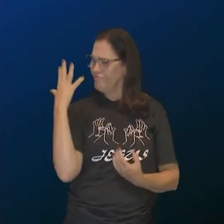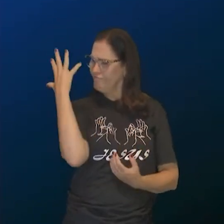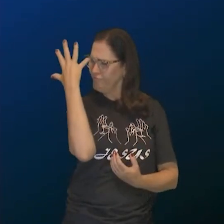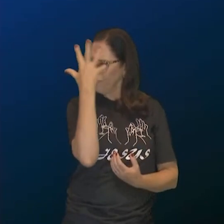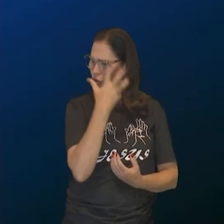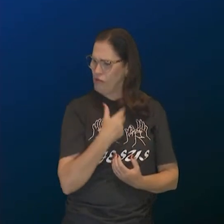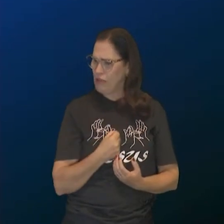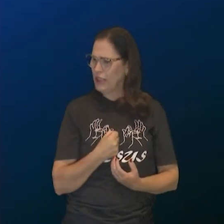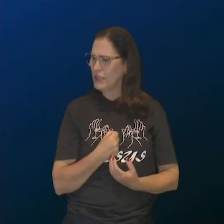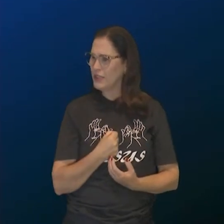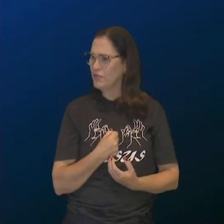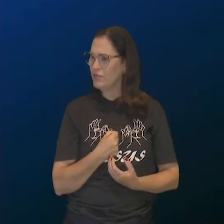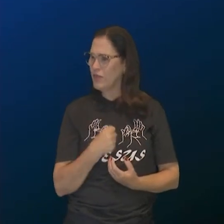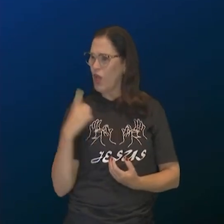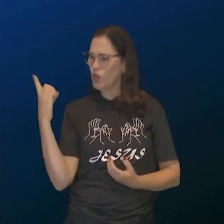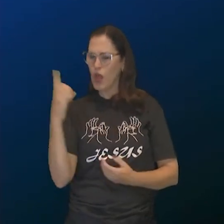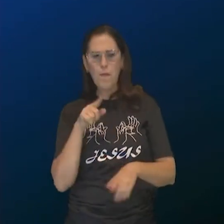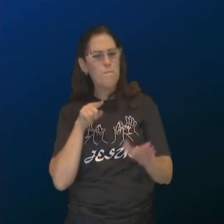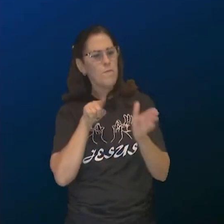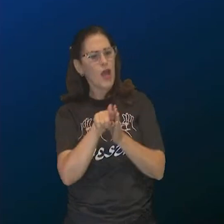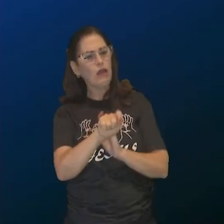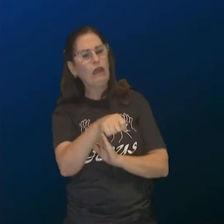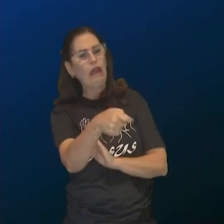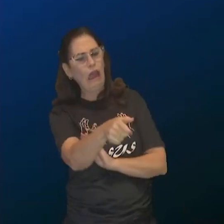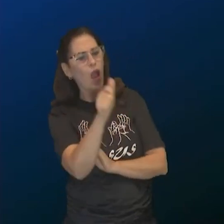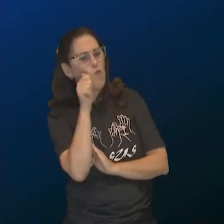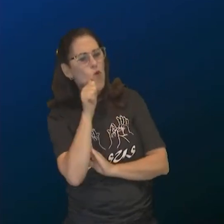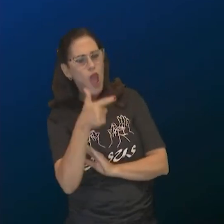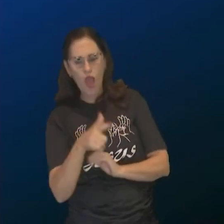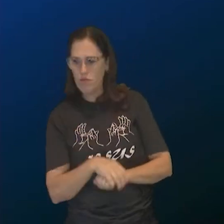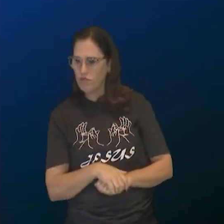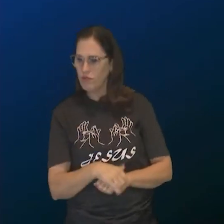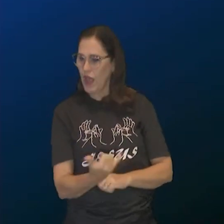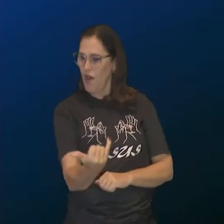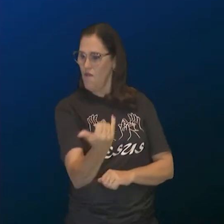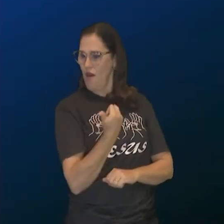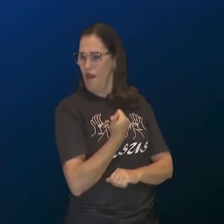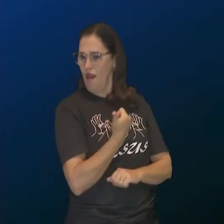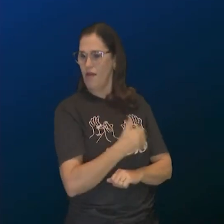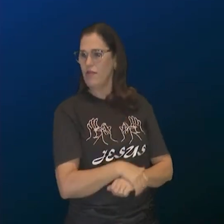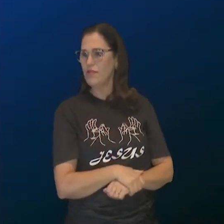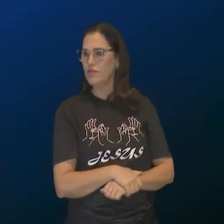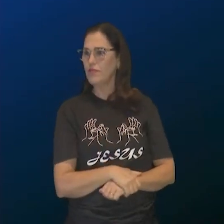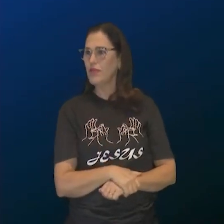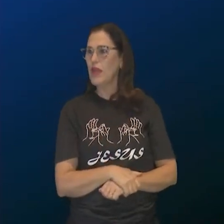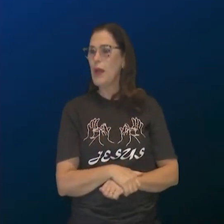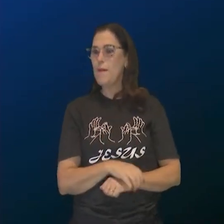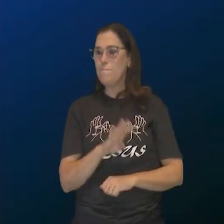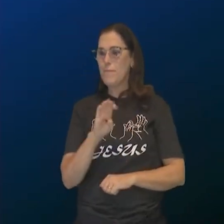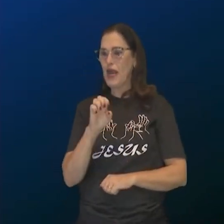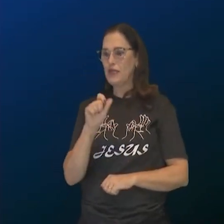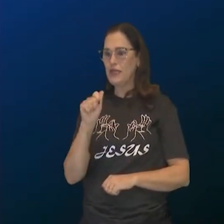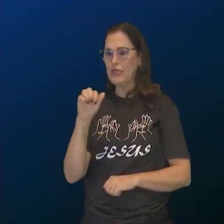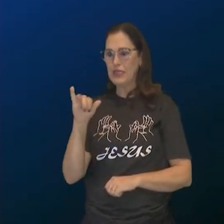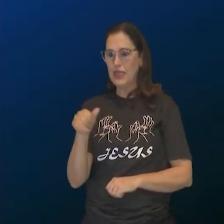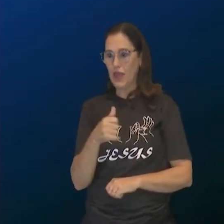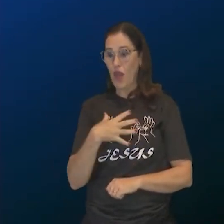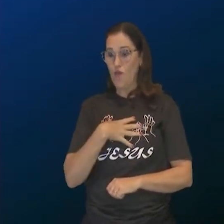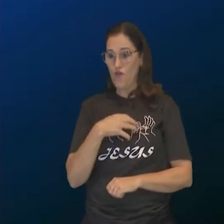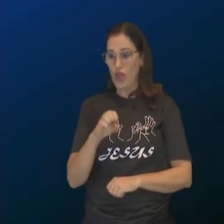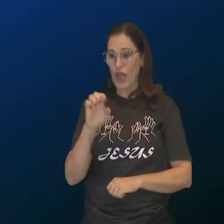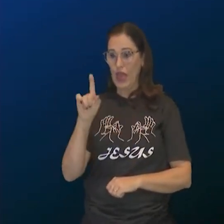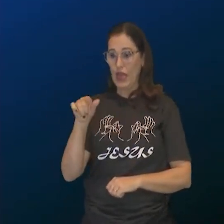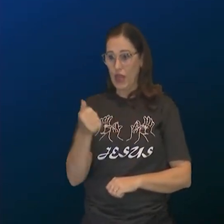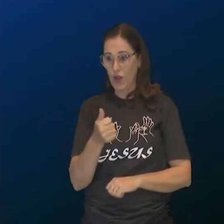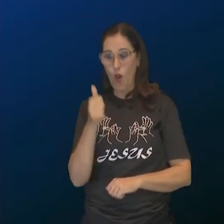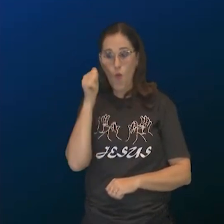formosa. E Davi mandou perguntar quem era. E disseram-lhe: é Batseba, filha de Eliã